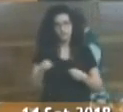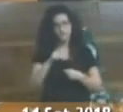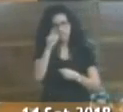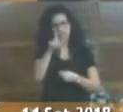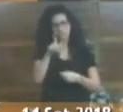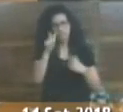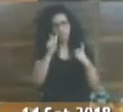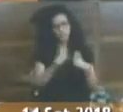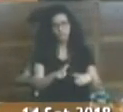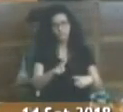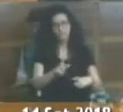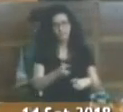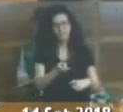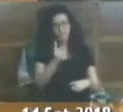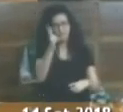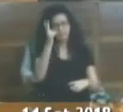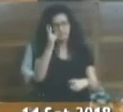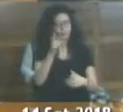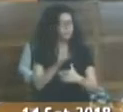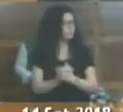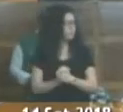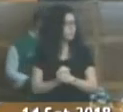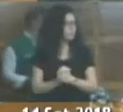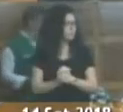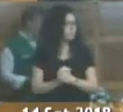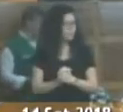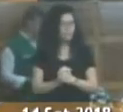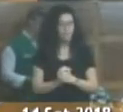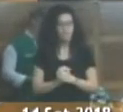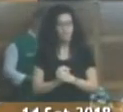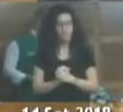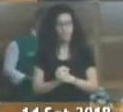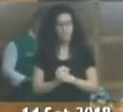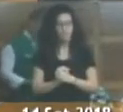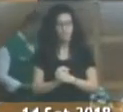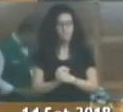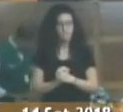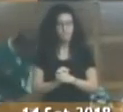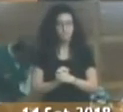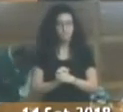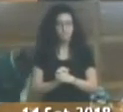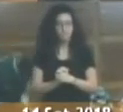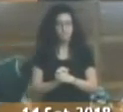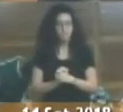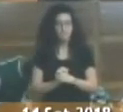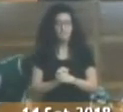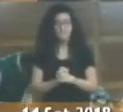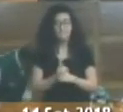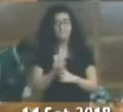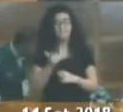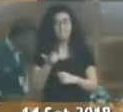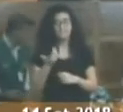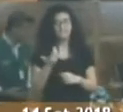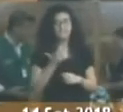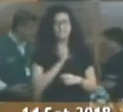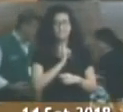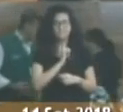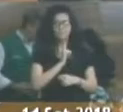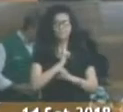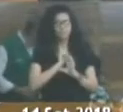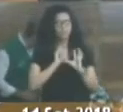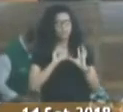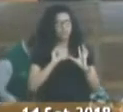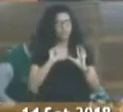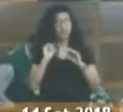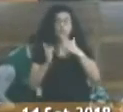região de um grande valor, né? Eu acho que essa questão é inquestionável. A riqueza ambiental, a biodiversidade